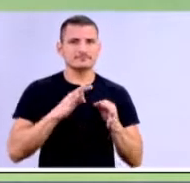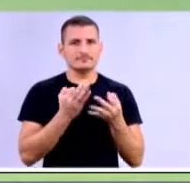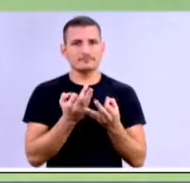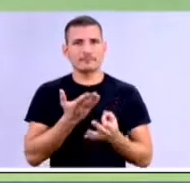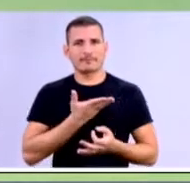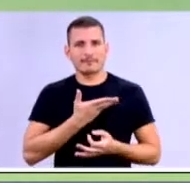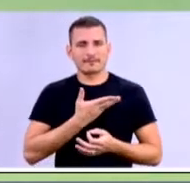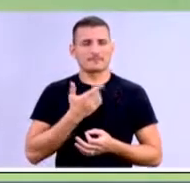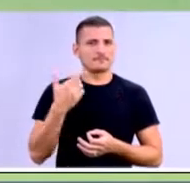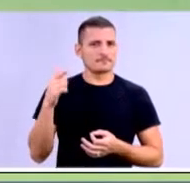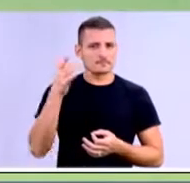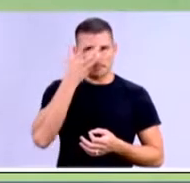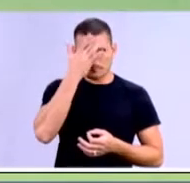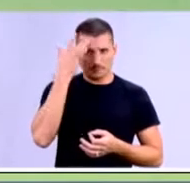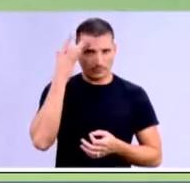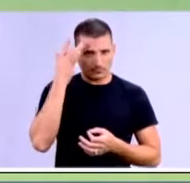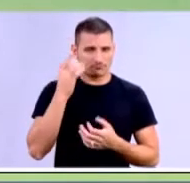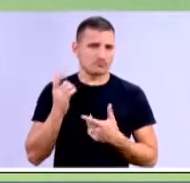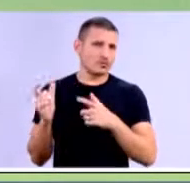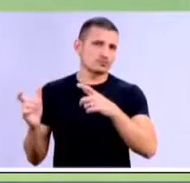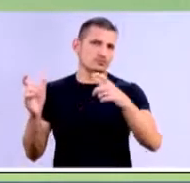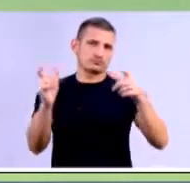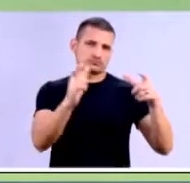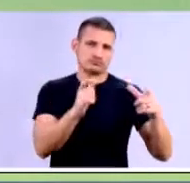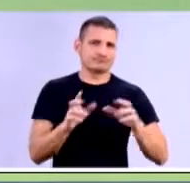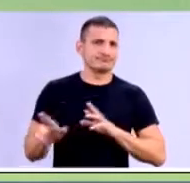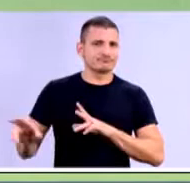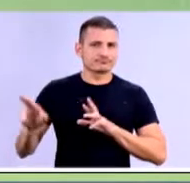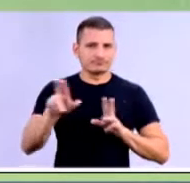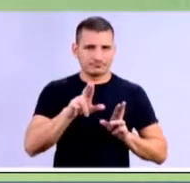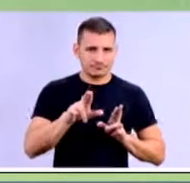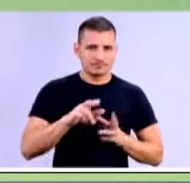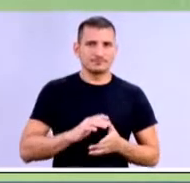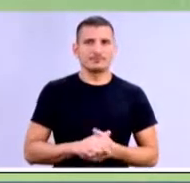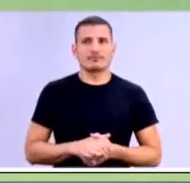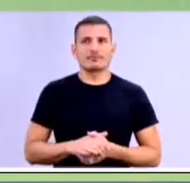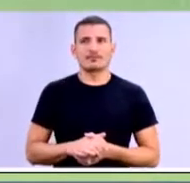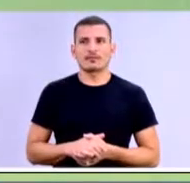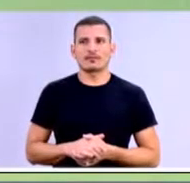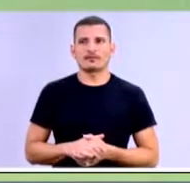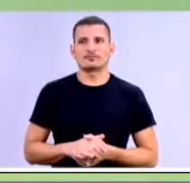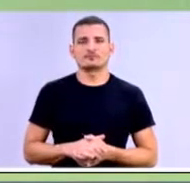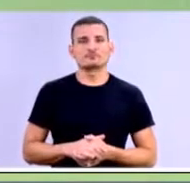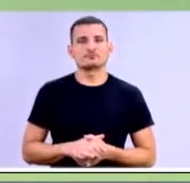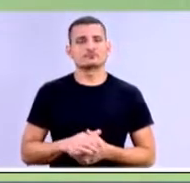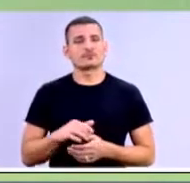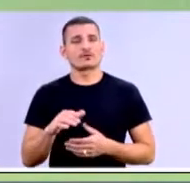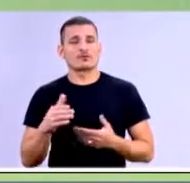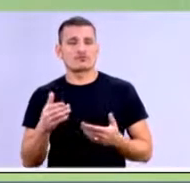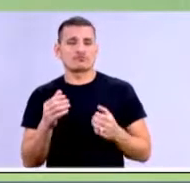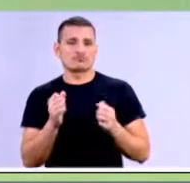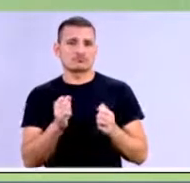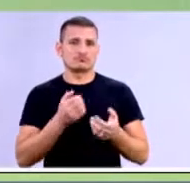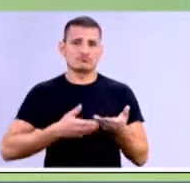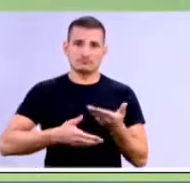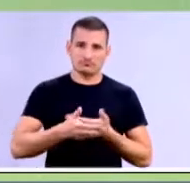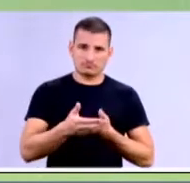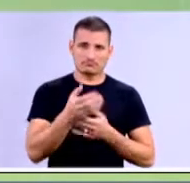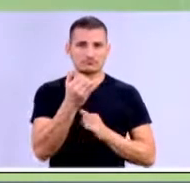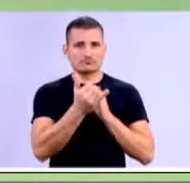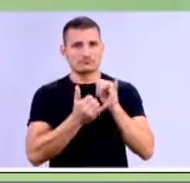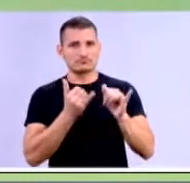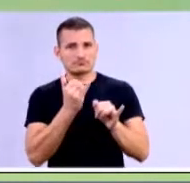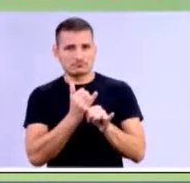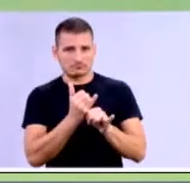colegas ou outras pessoas em lugares físicos diferentes. Ou seja, podemos nos relacionar virtualmente por